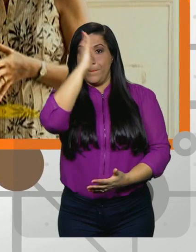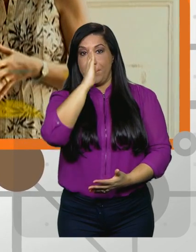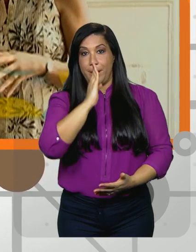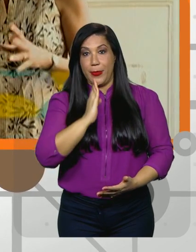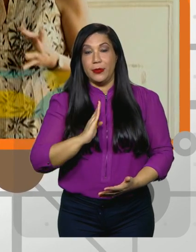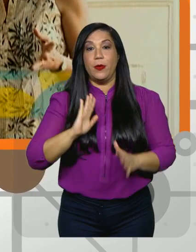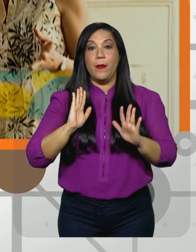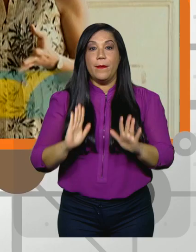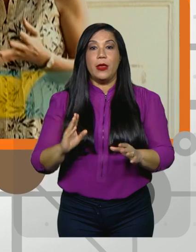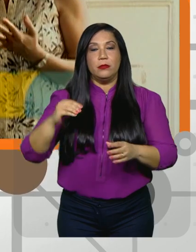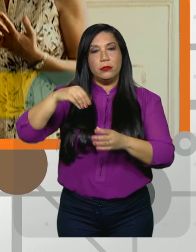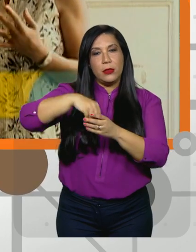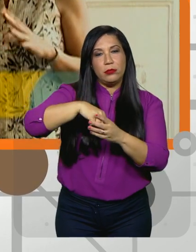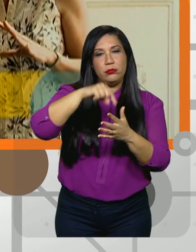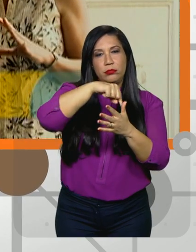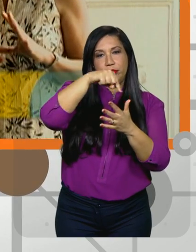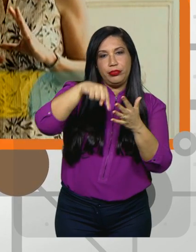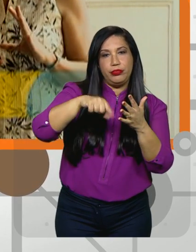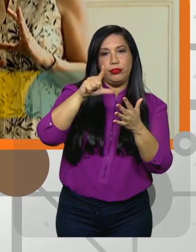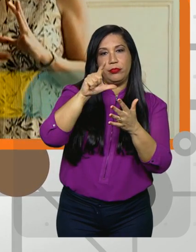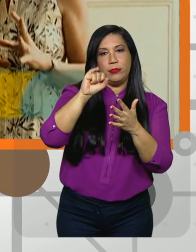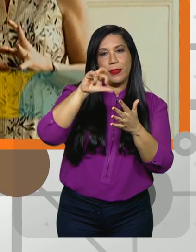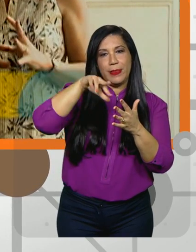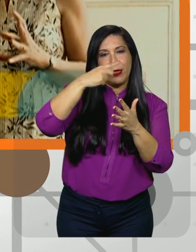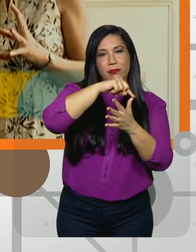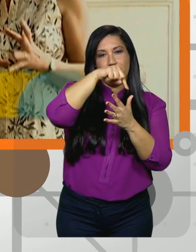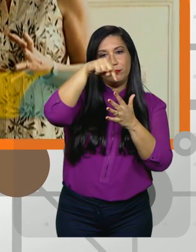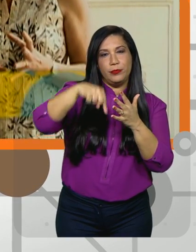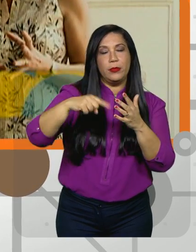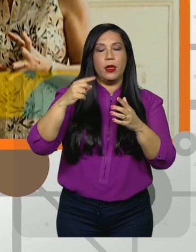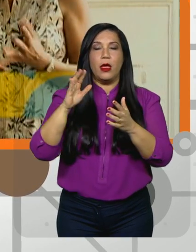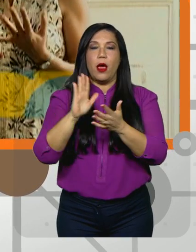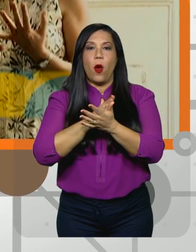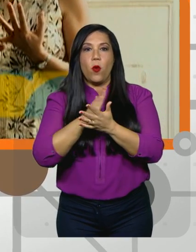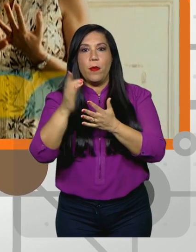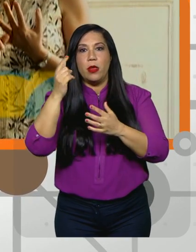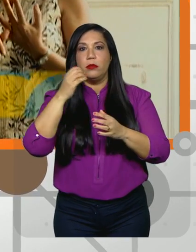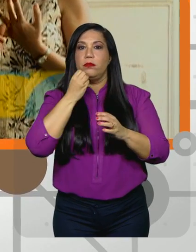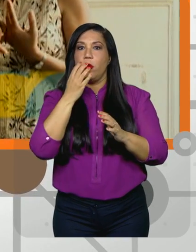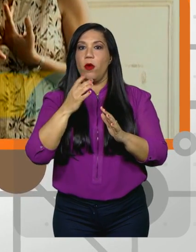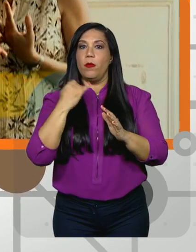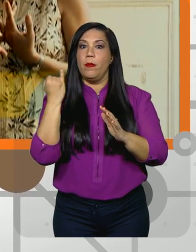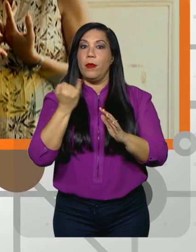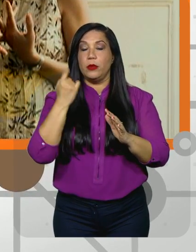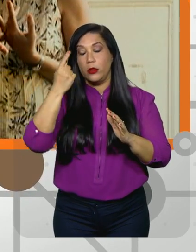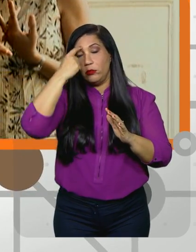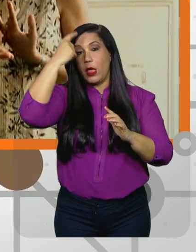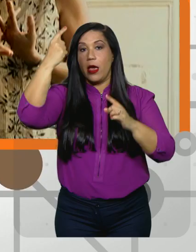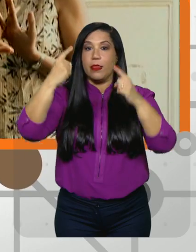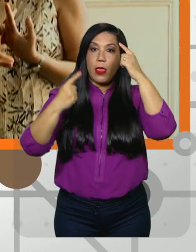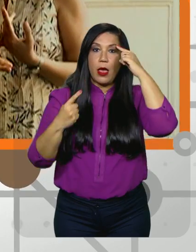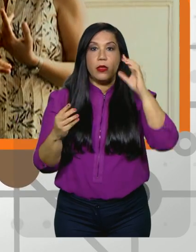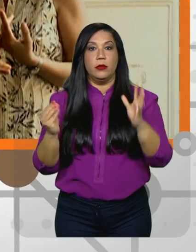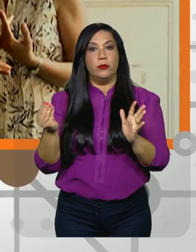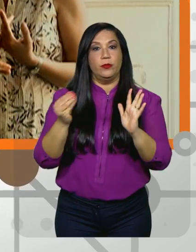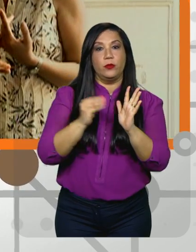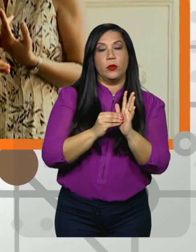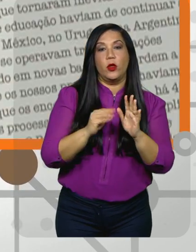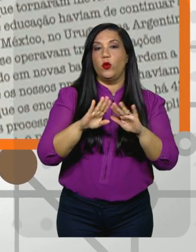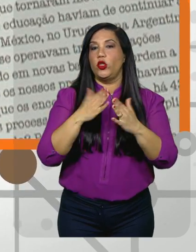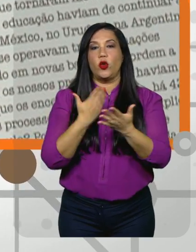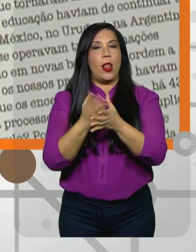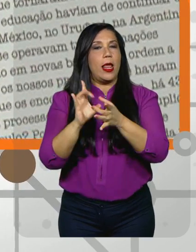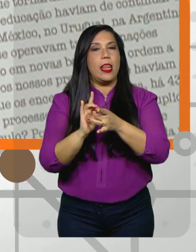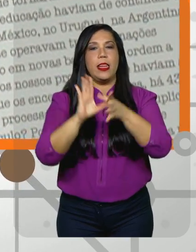E dentre essas linhas existiam algumas ideias, alguns princípios importantes. O primeiro era uma escola aberta a